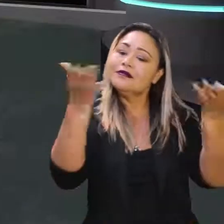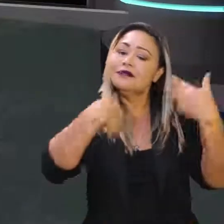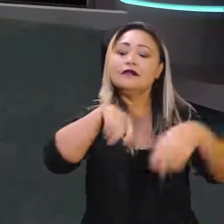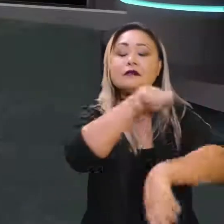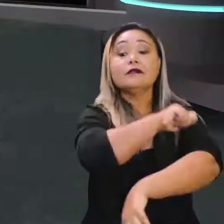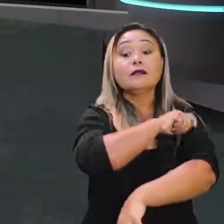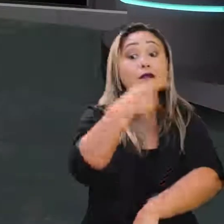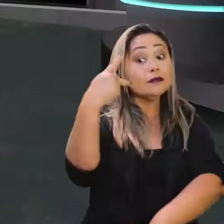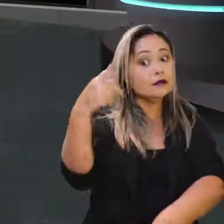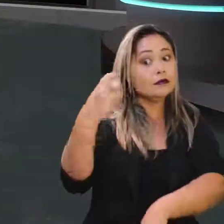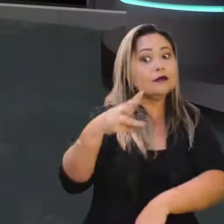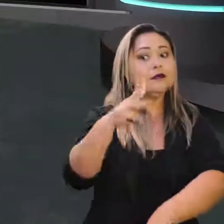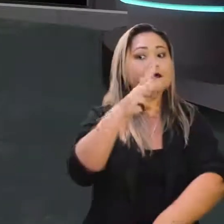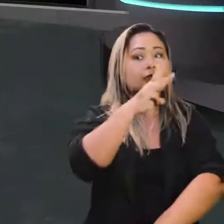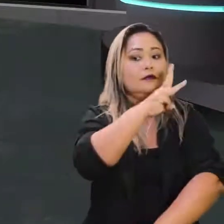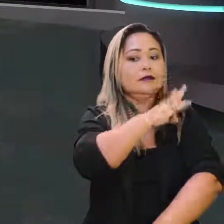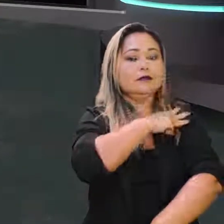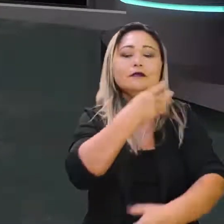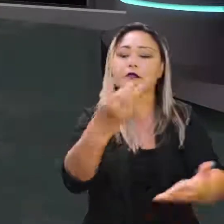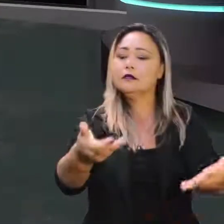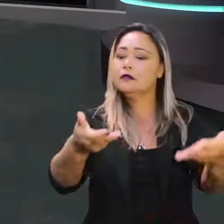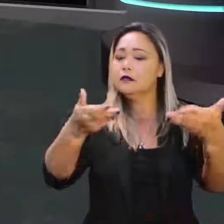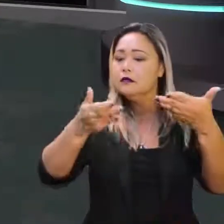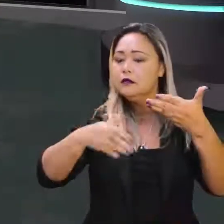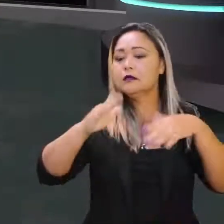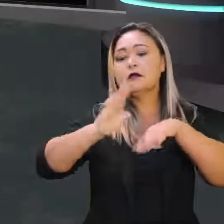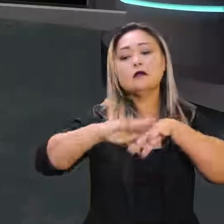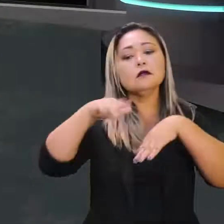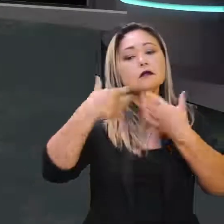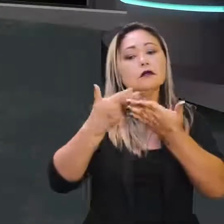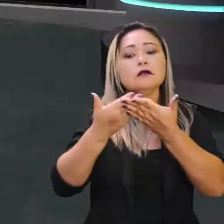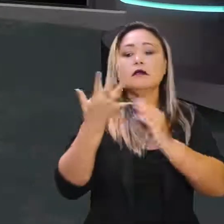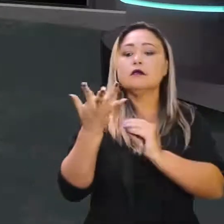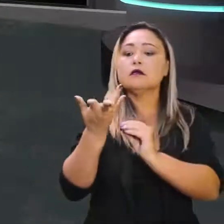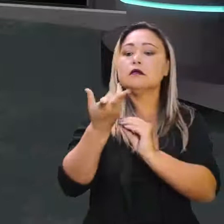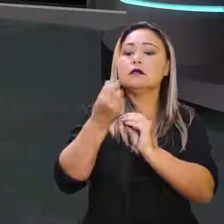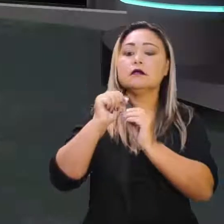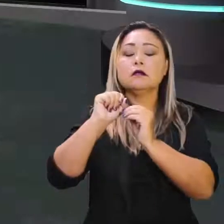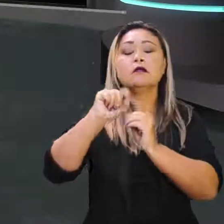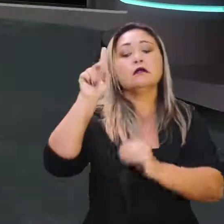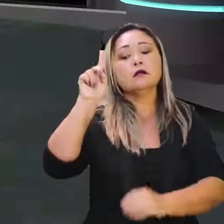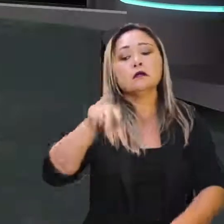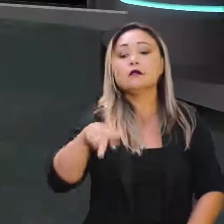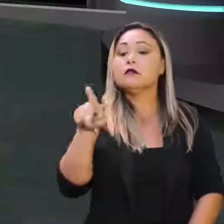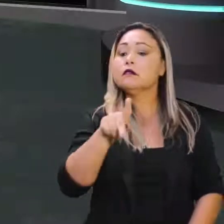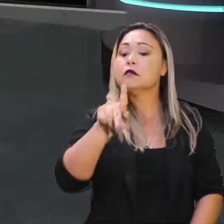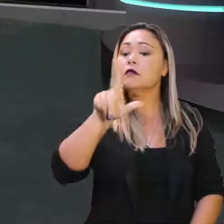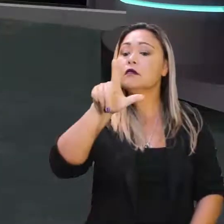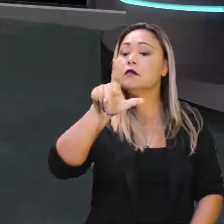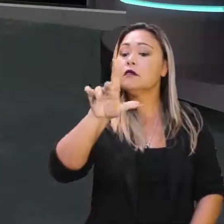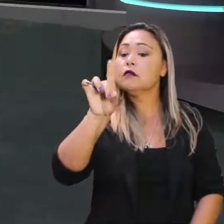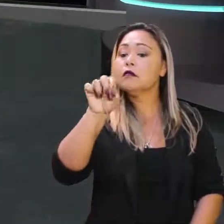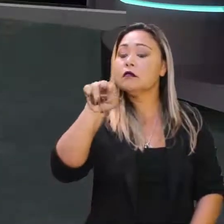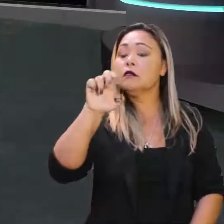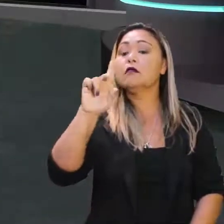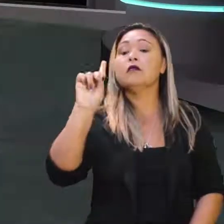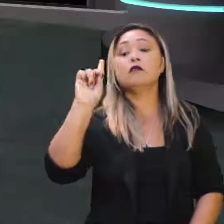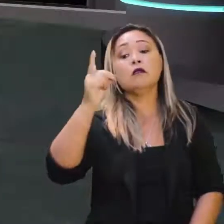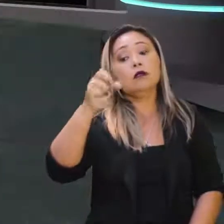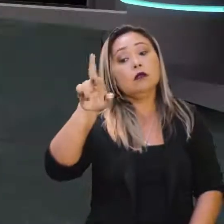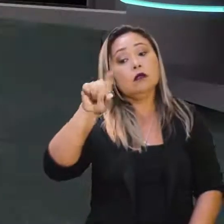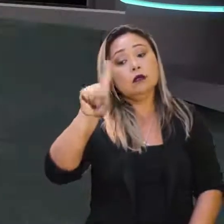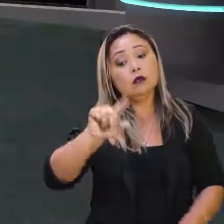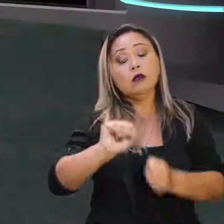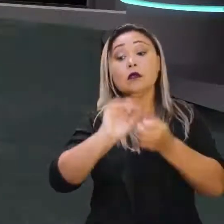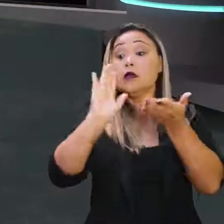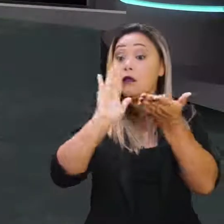estudante do terceiro ano, bem-vindos para mais uma aula de arte. Eu sou a professora Lidiana da Cruz, estou aqui juntamente com